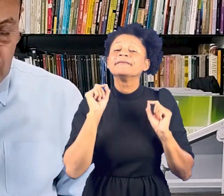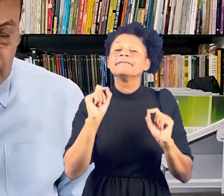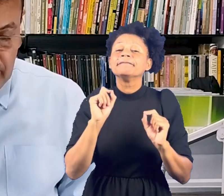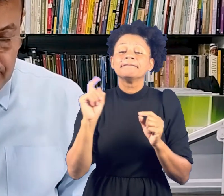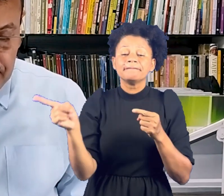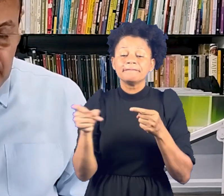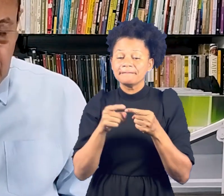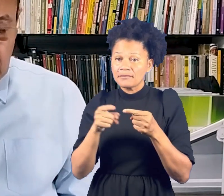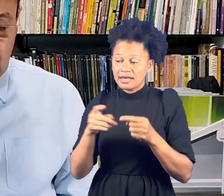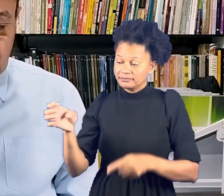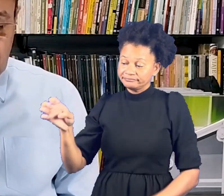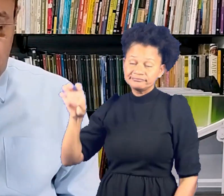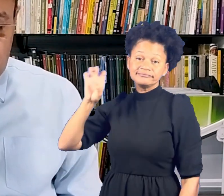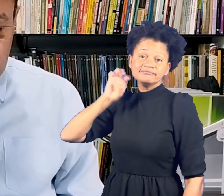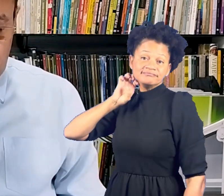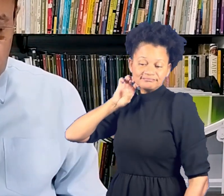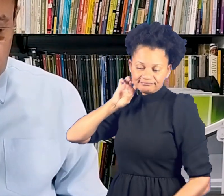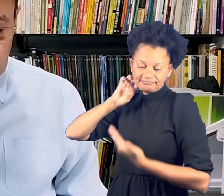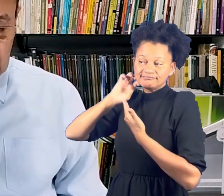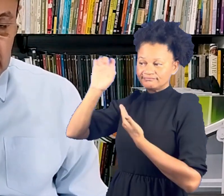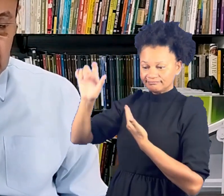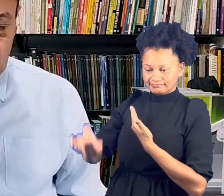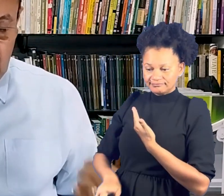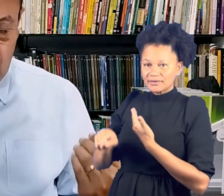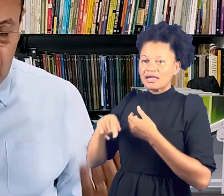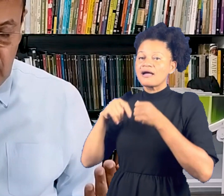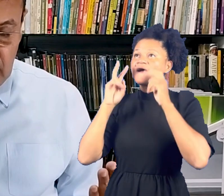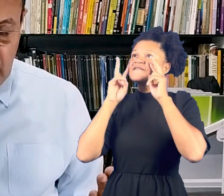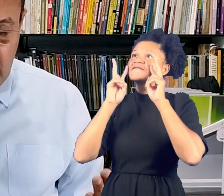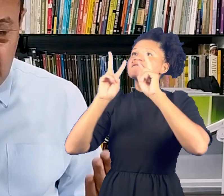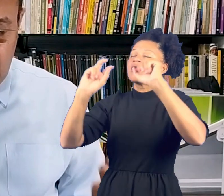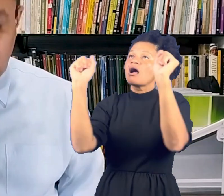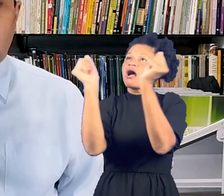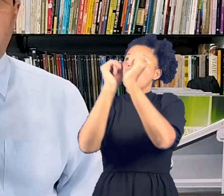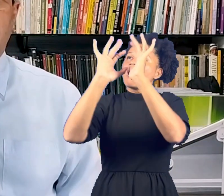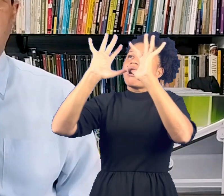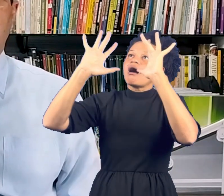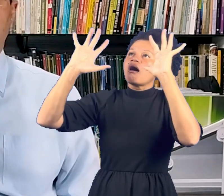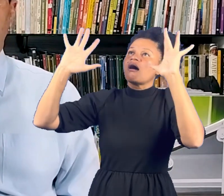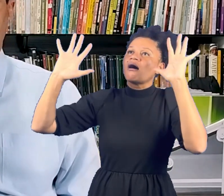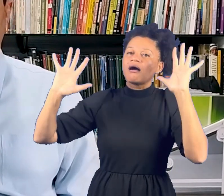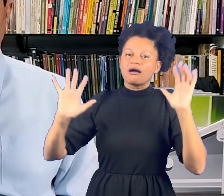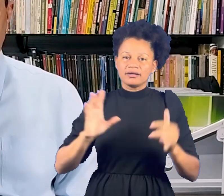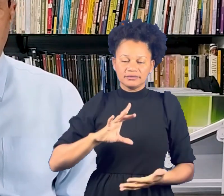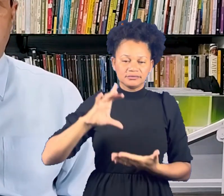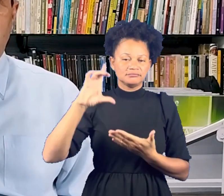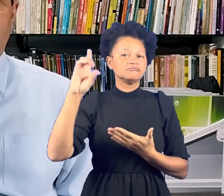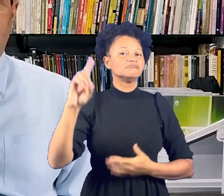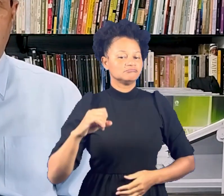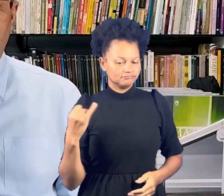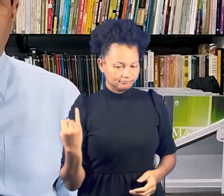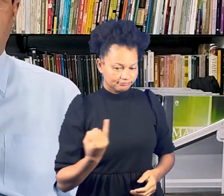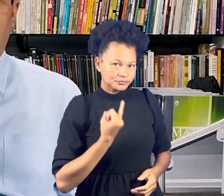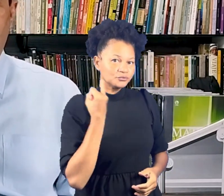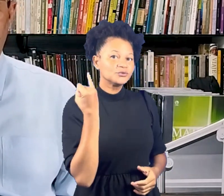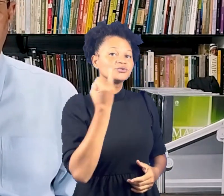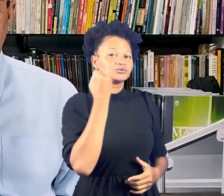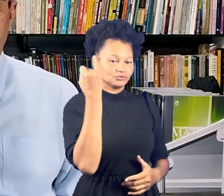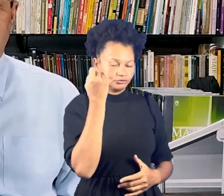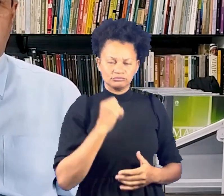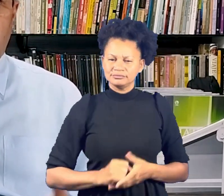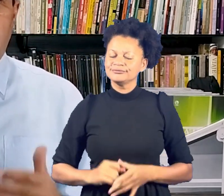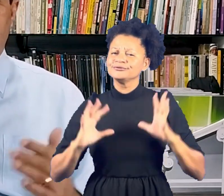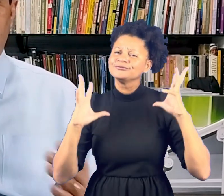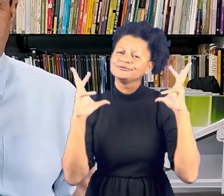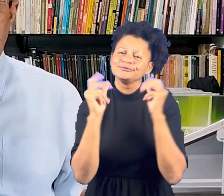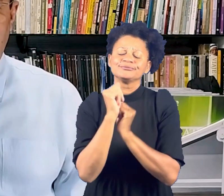o primeiro é que Estevão vê a glória de Deus. Isto é muito